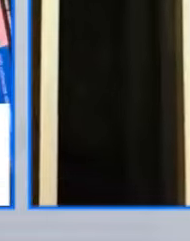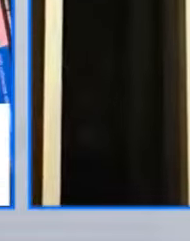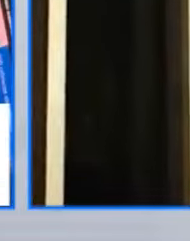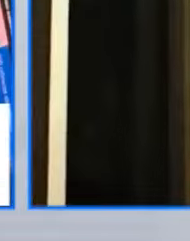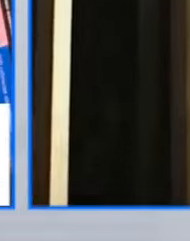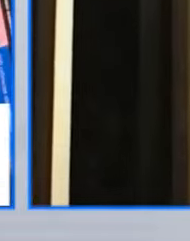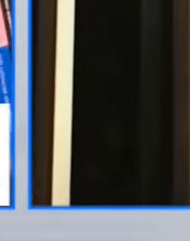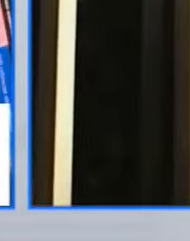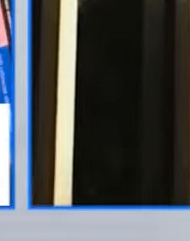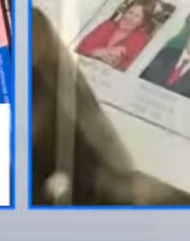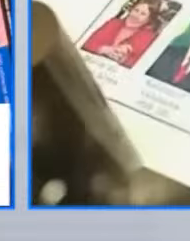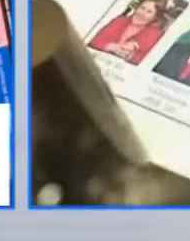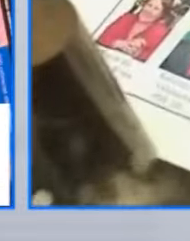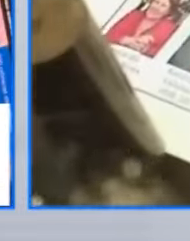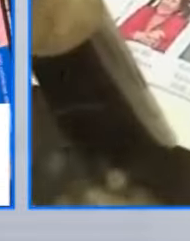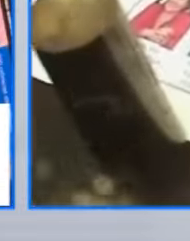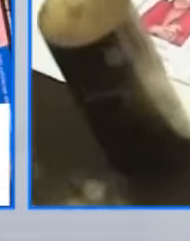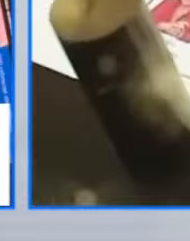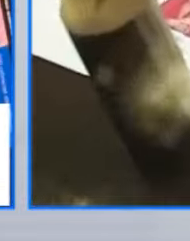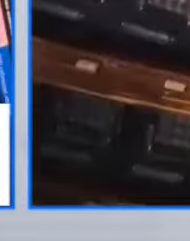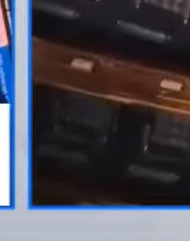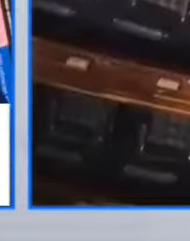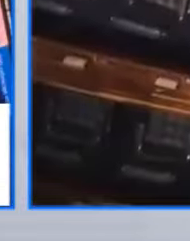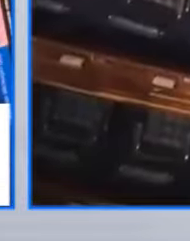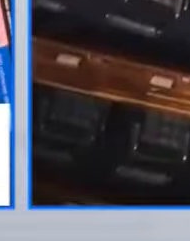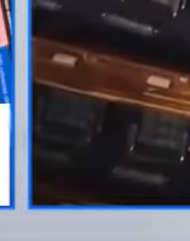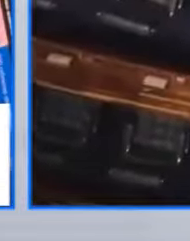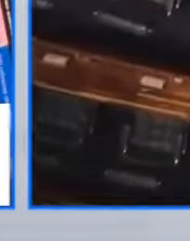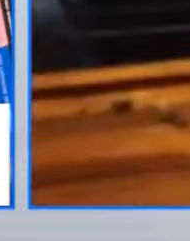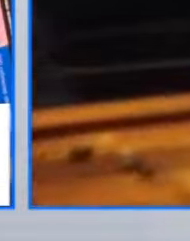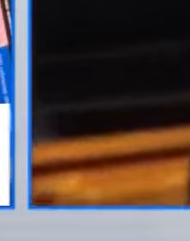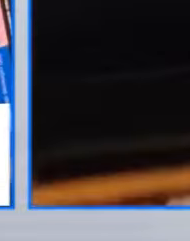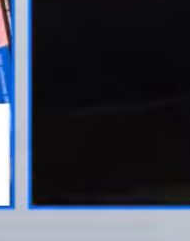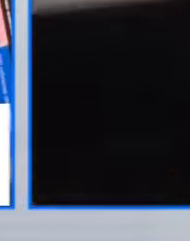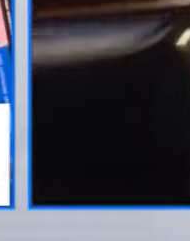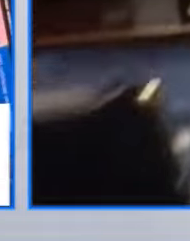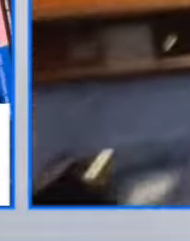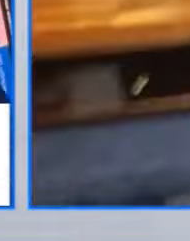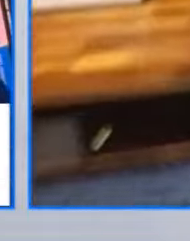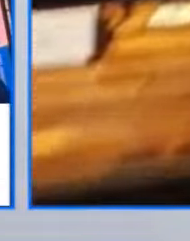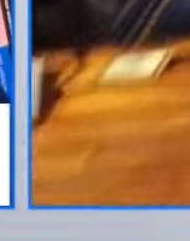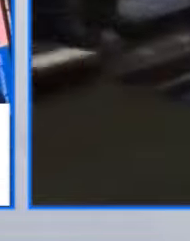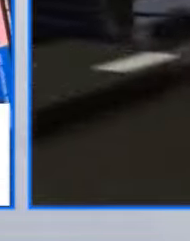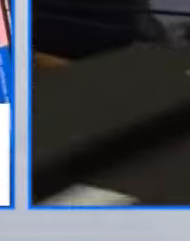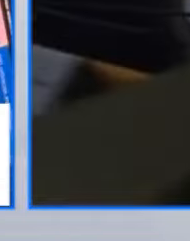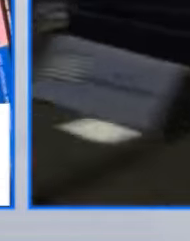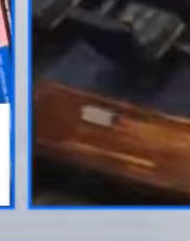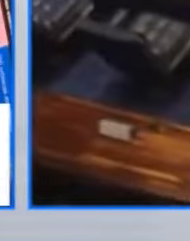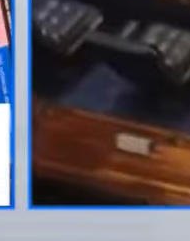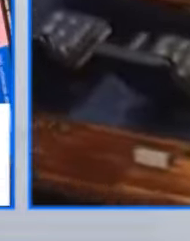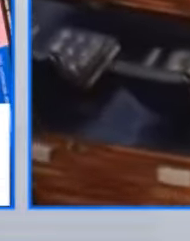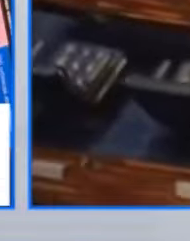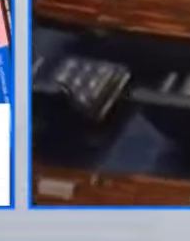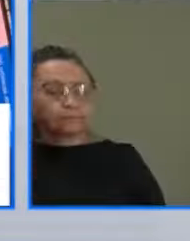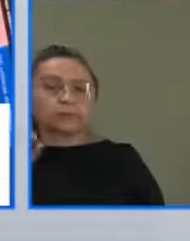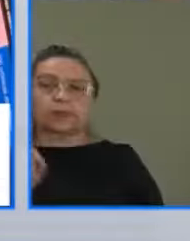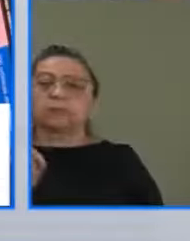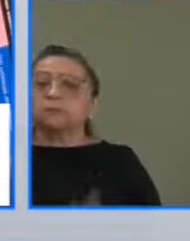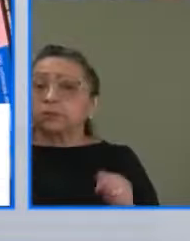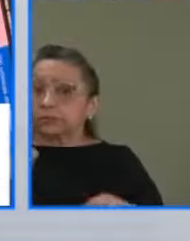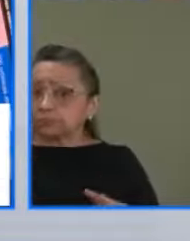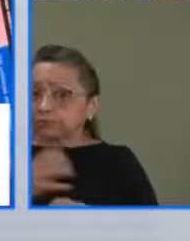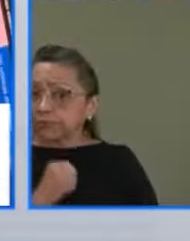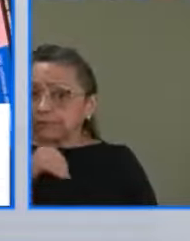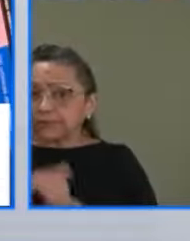ter mais de 400 urgências de votação ou seja uma multiplicação de 20 vezes o que ocorreu